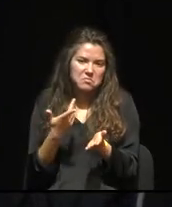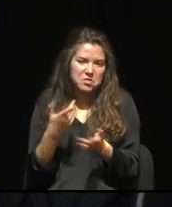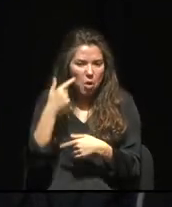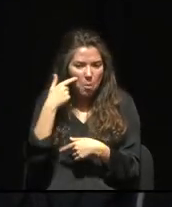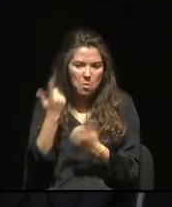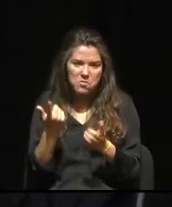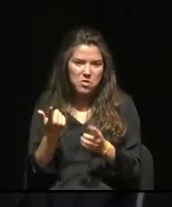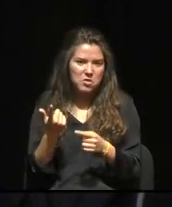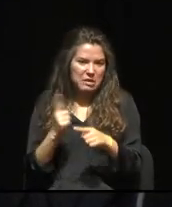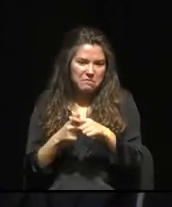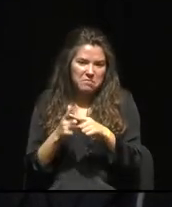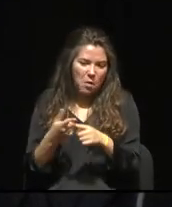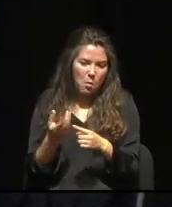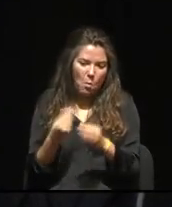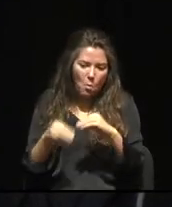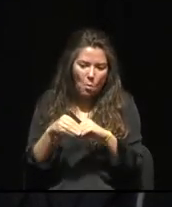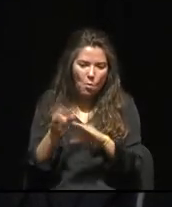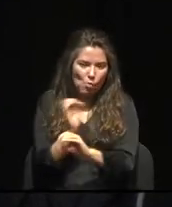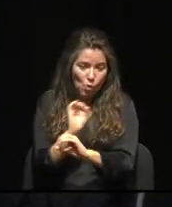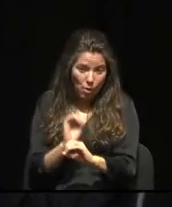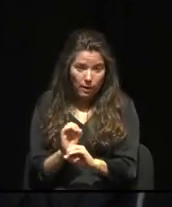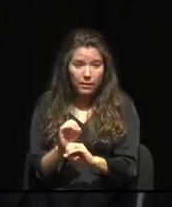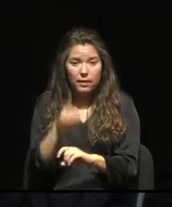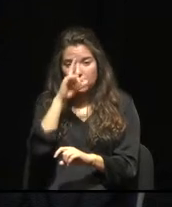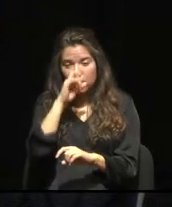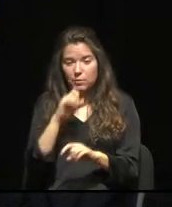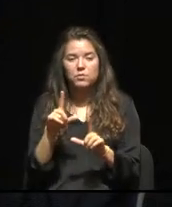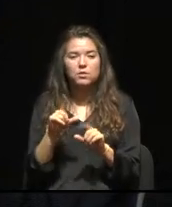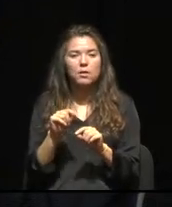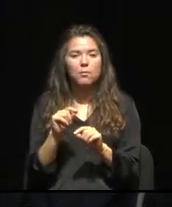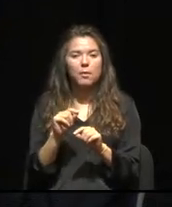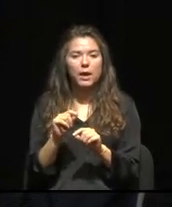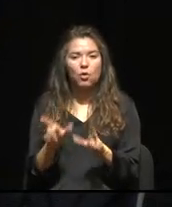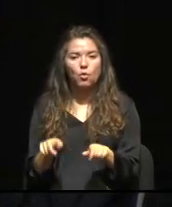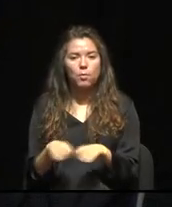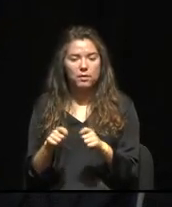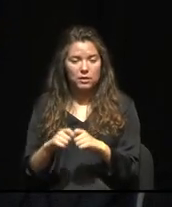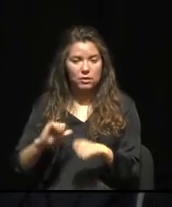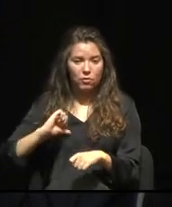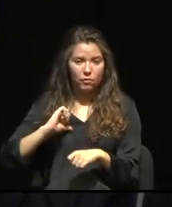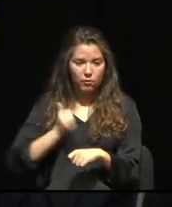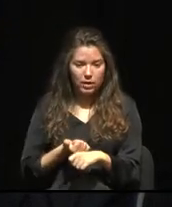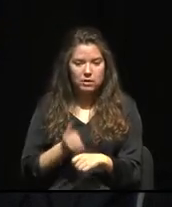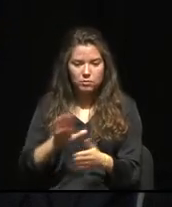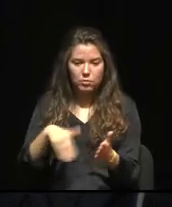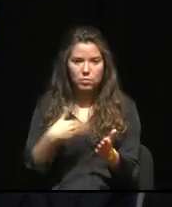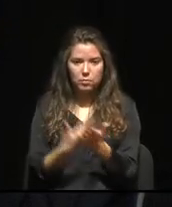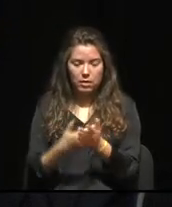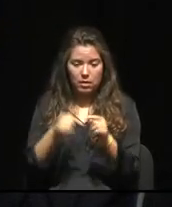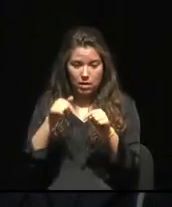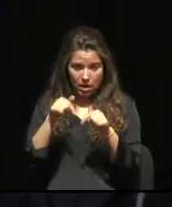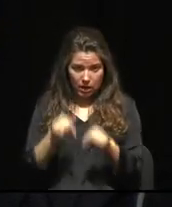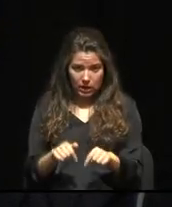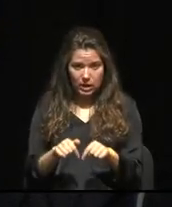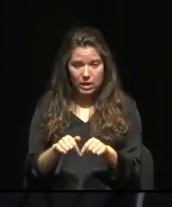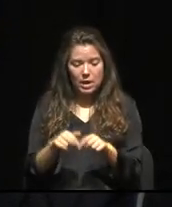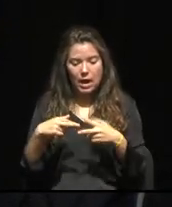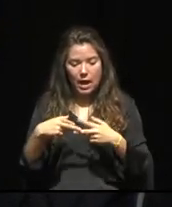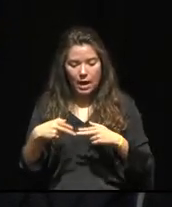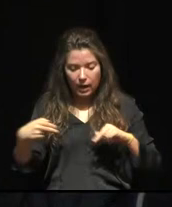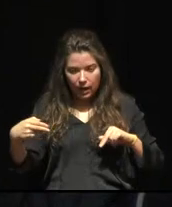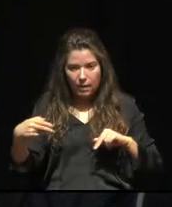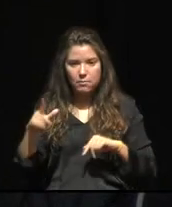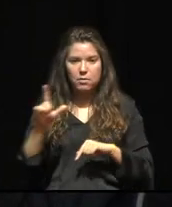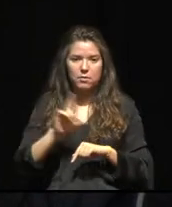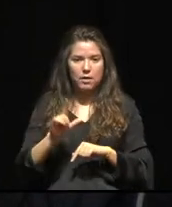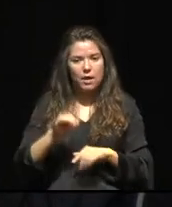vantagens adicionais relembramos Ainda que os verdes já propuseram em plenário que a câmara municipal apresente